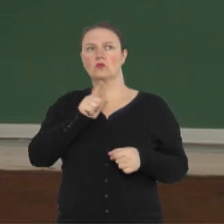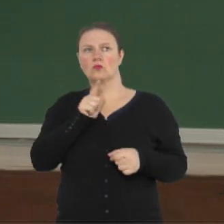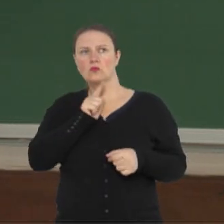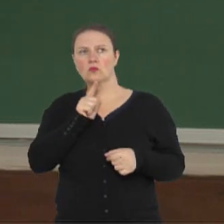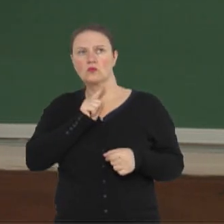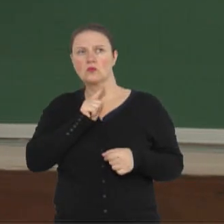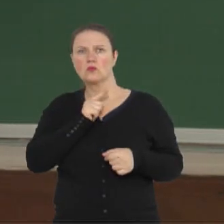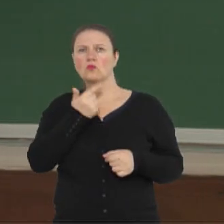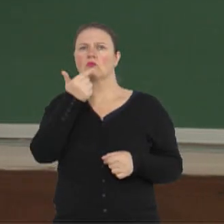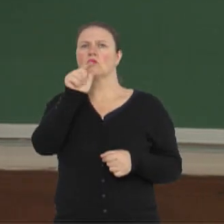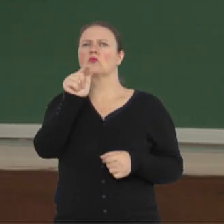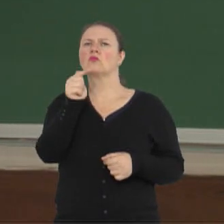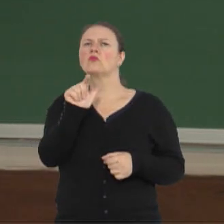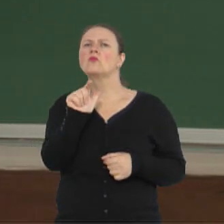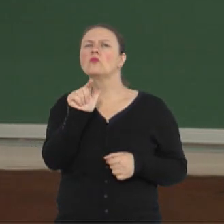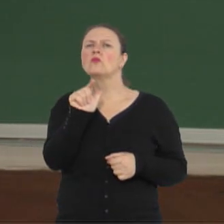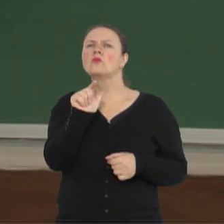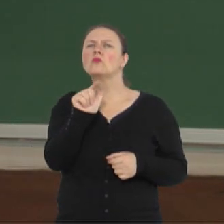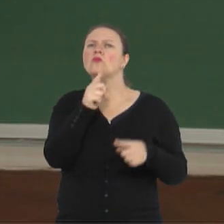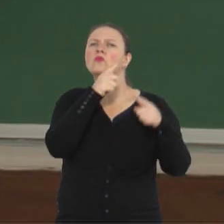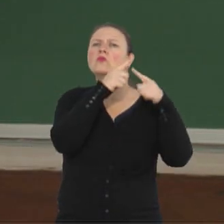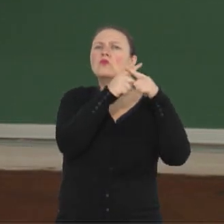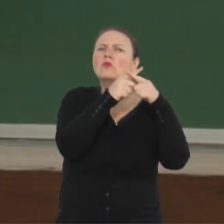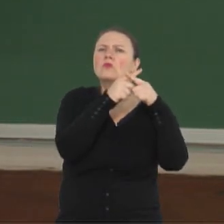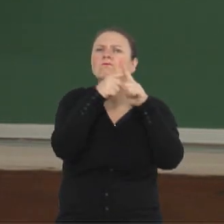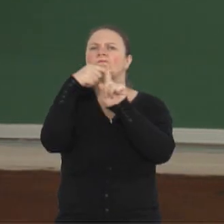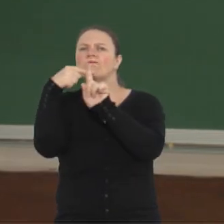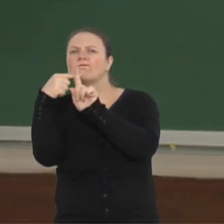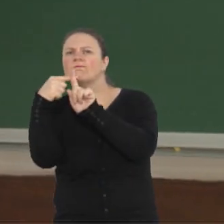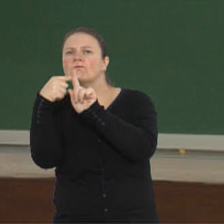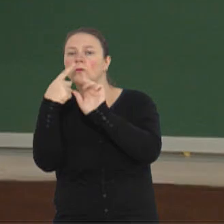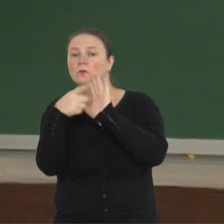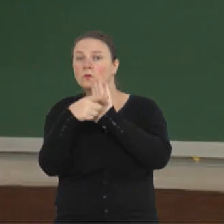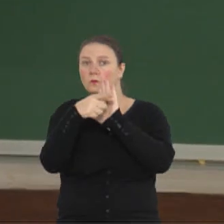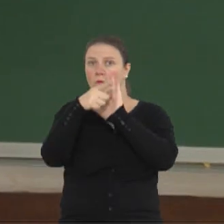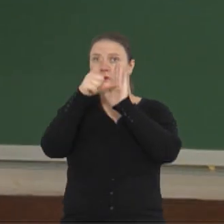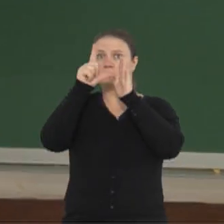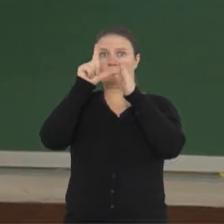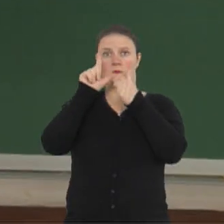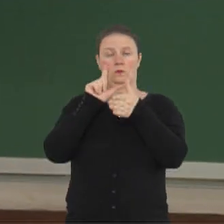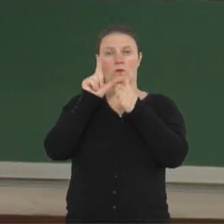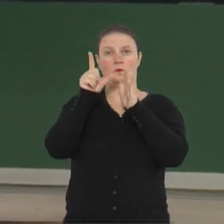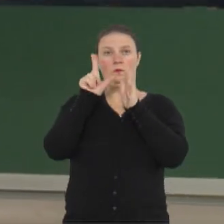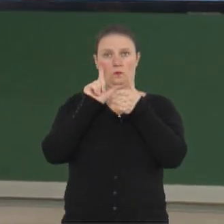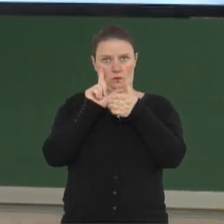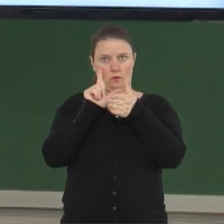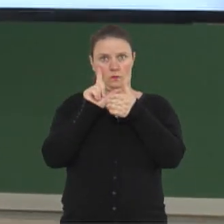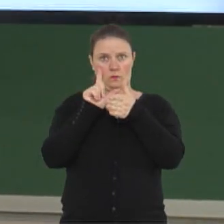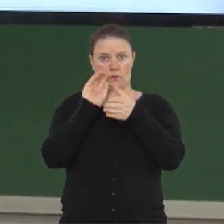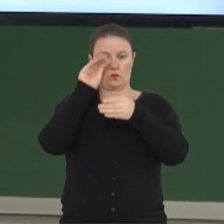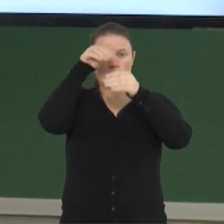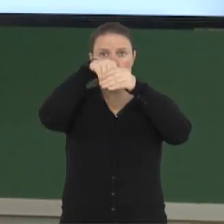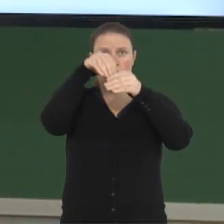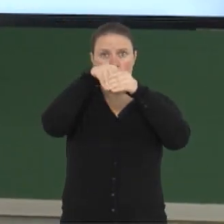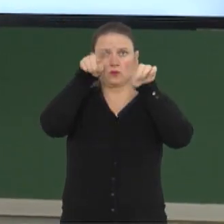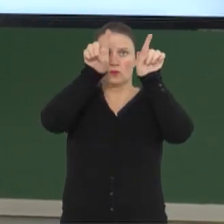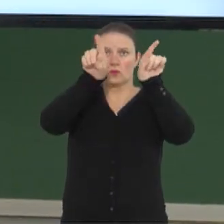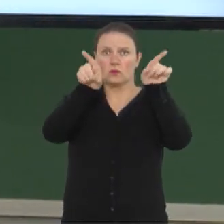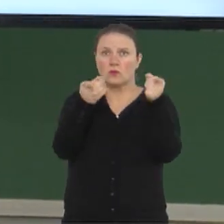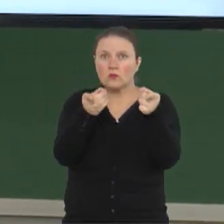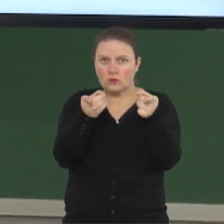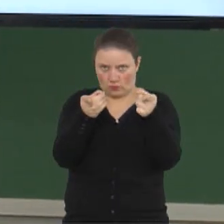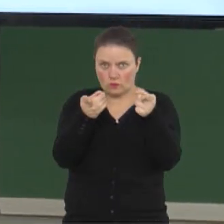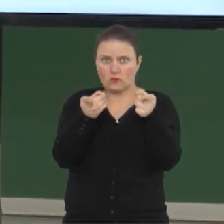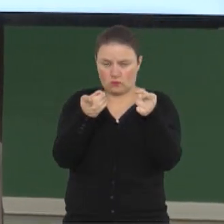uma outra expressãozinha. E a gente precisa resolver primeiro aquilo que está lá dentro de cada um